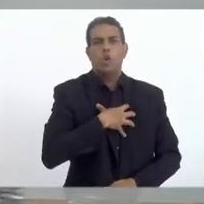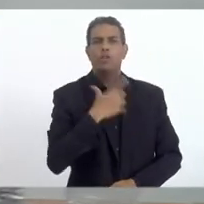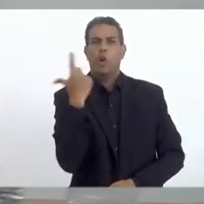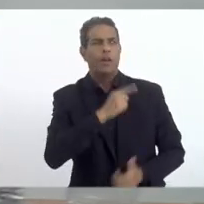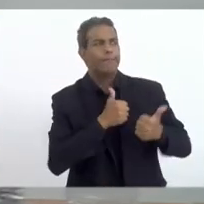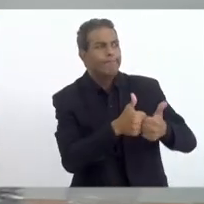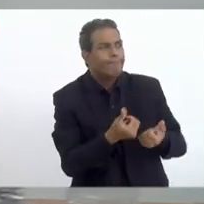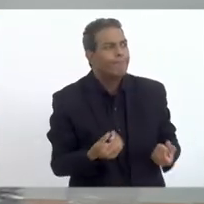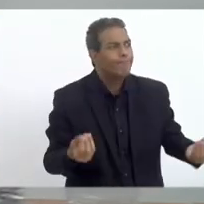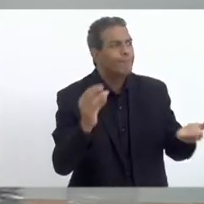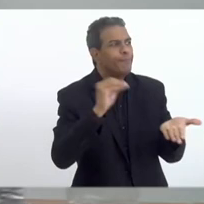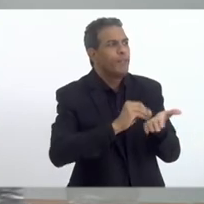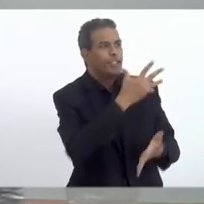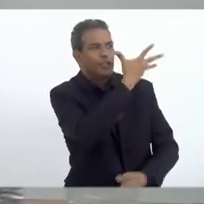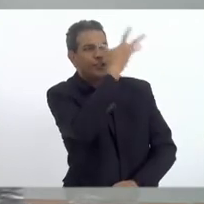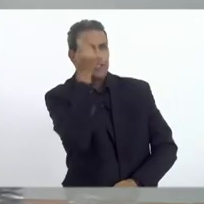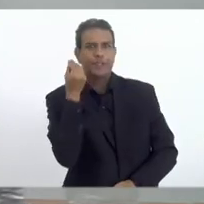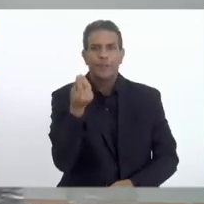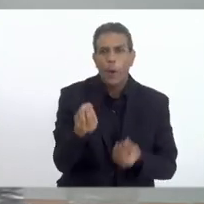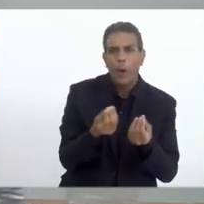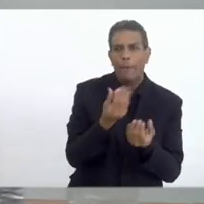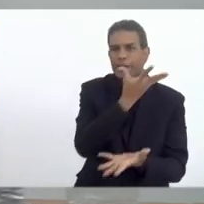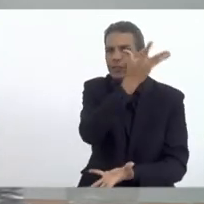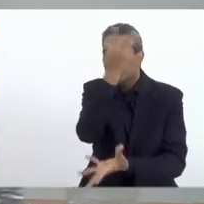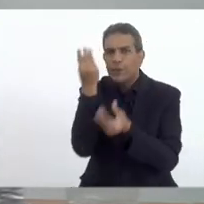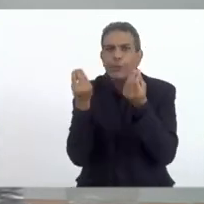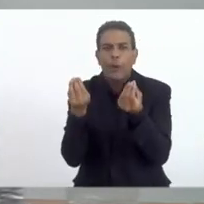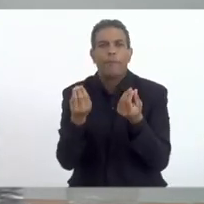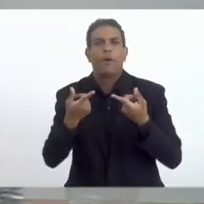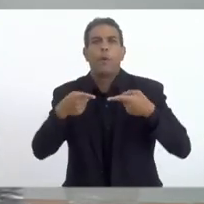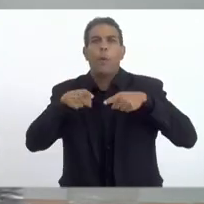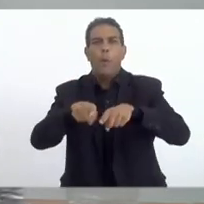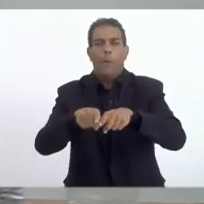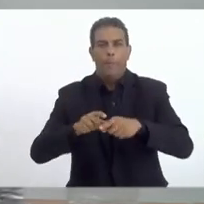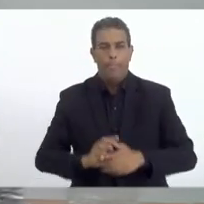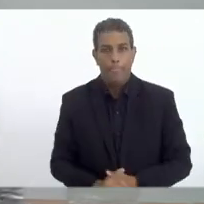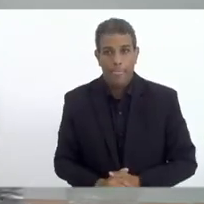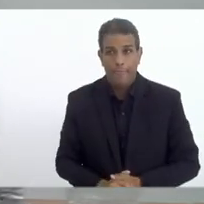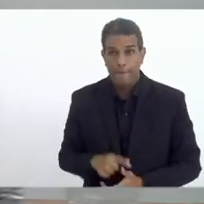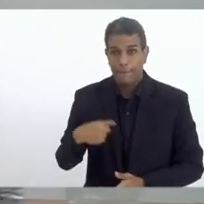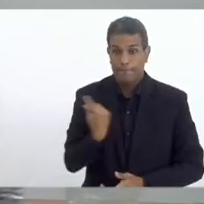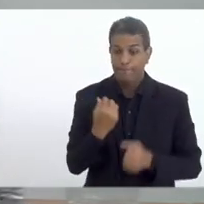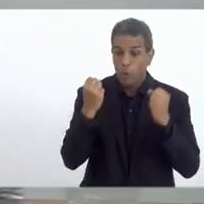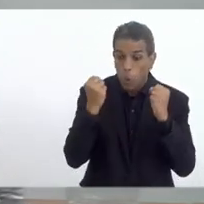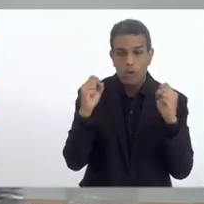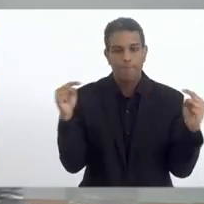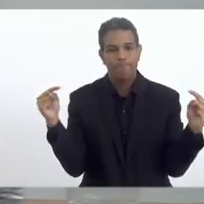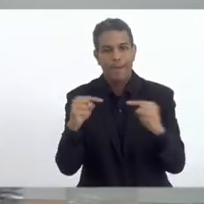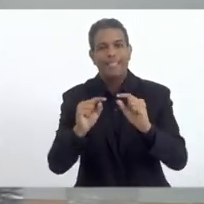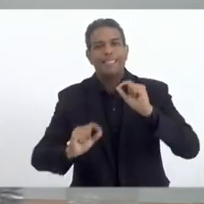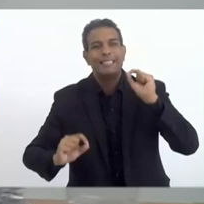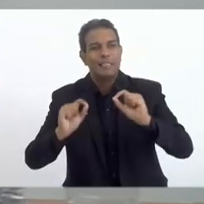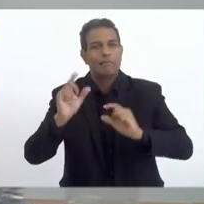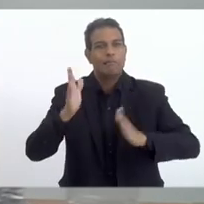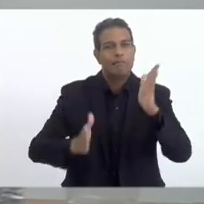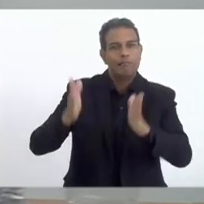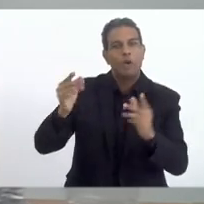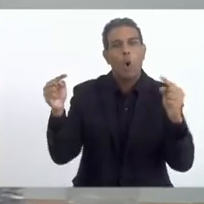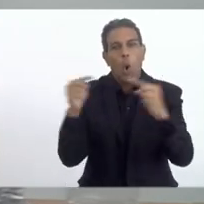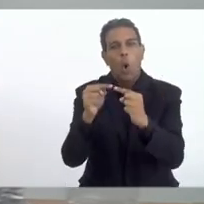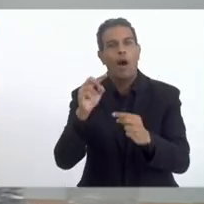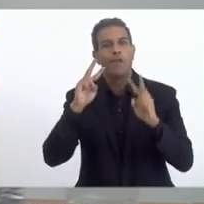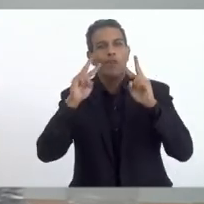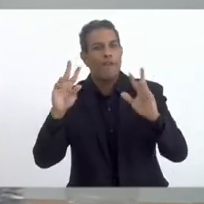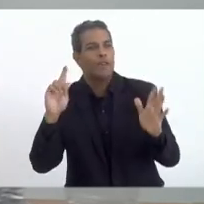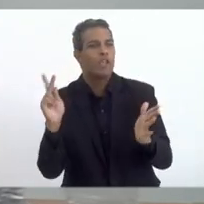gente sequer ignorou. A gente ignorou e sequer levou em consideração. Então, eu estou simplesmente blindando nesse aspecto, porque a gente